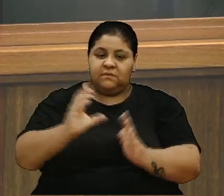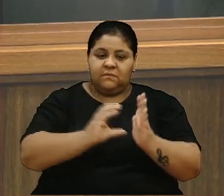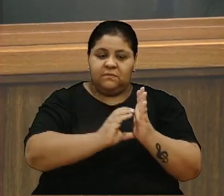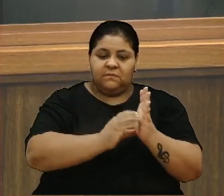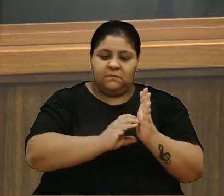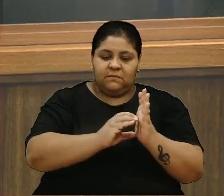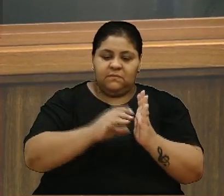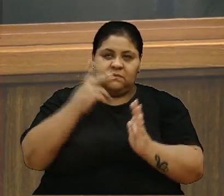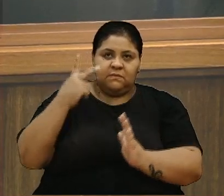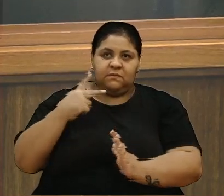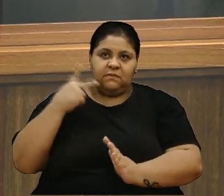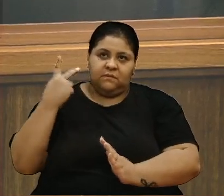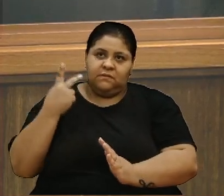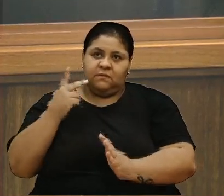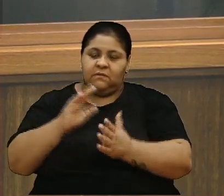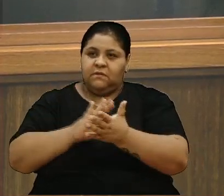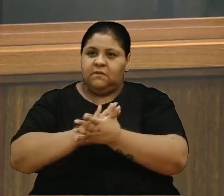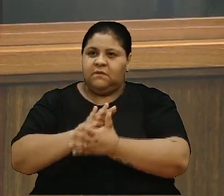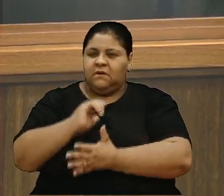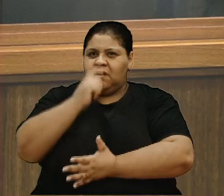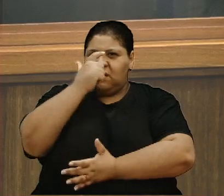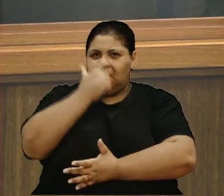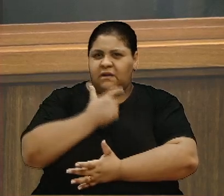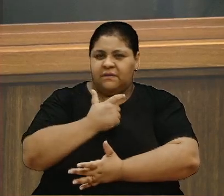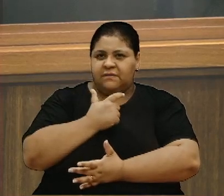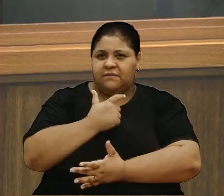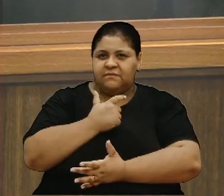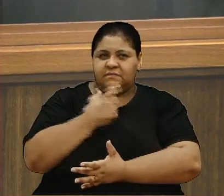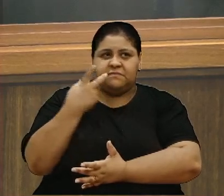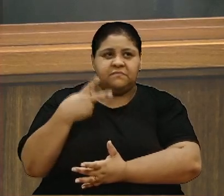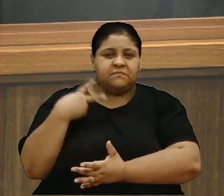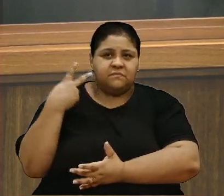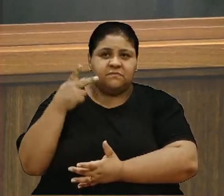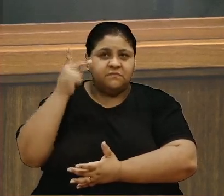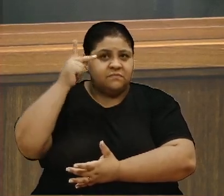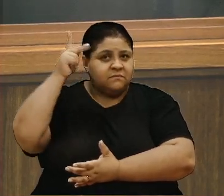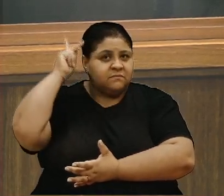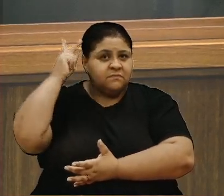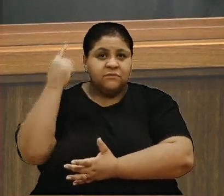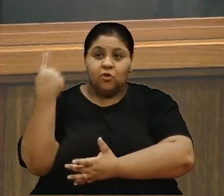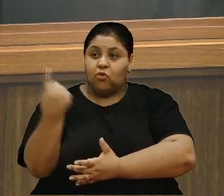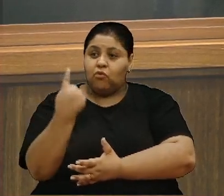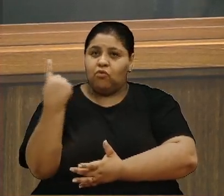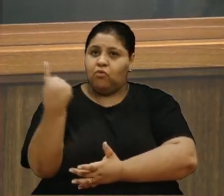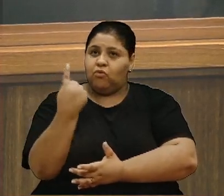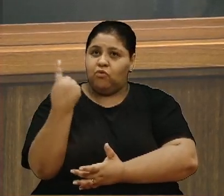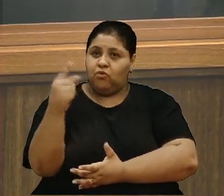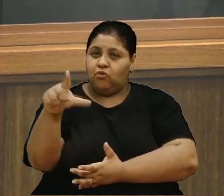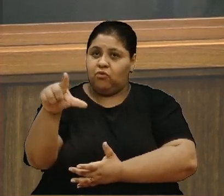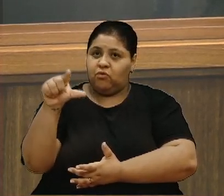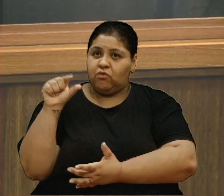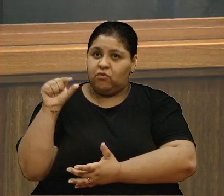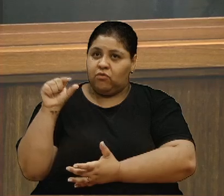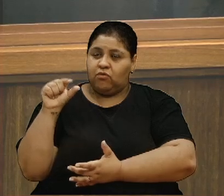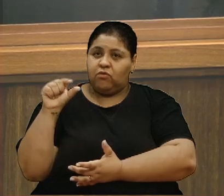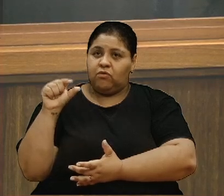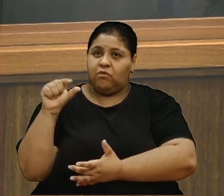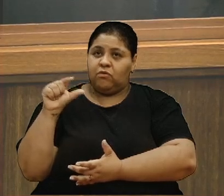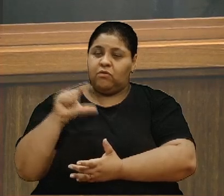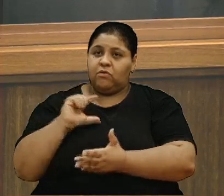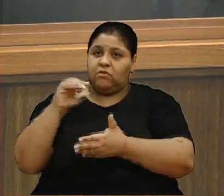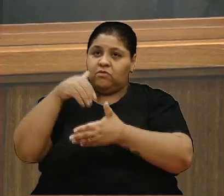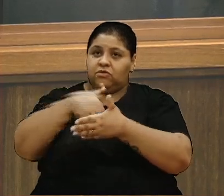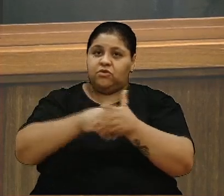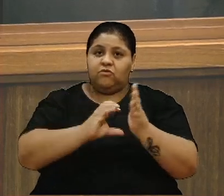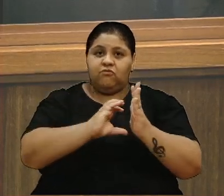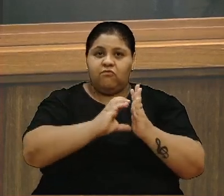político. Ninguém, acho que talvez o vereador Iago foi o único, né, que se elegeu sem os votos do partido,